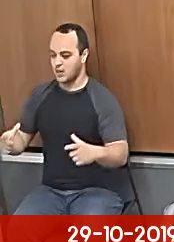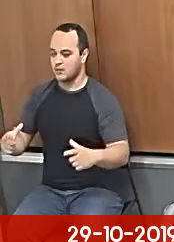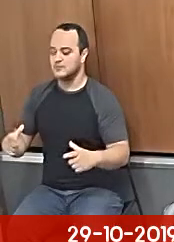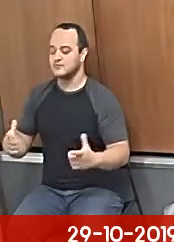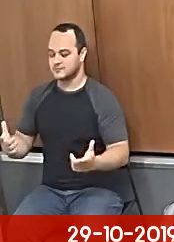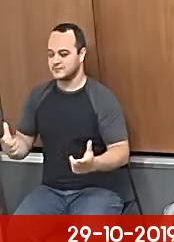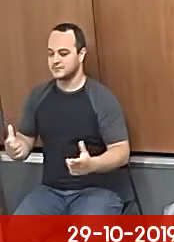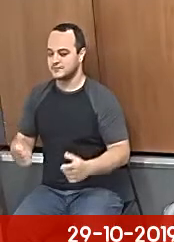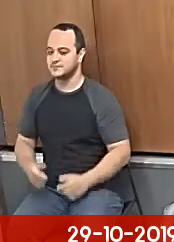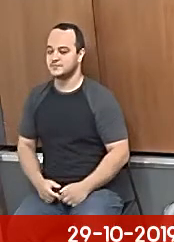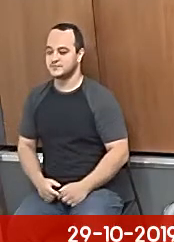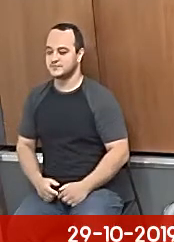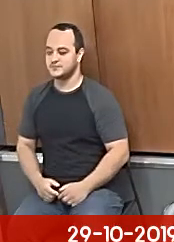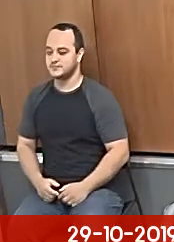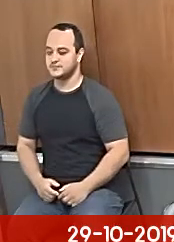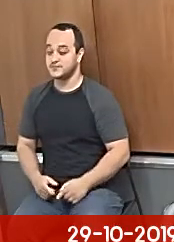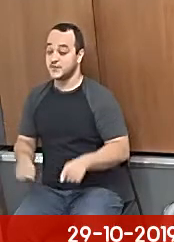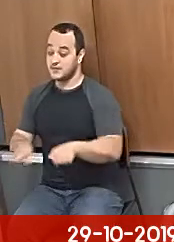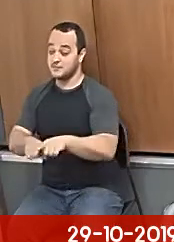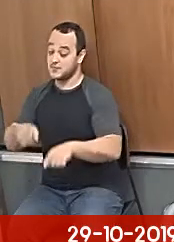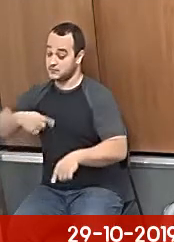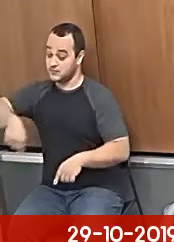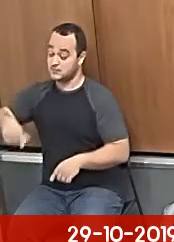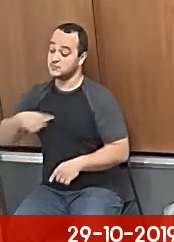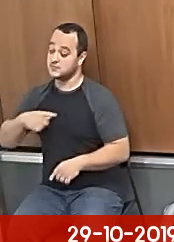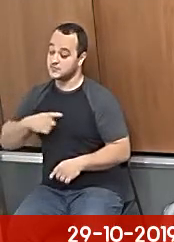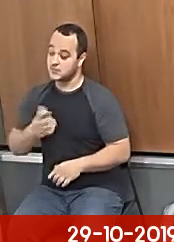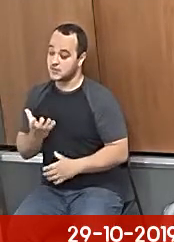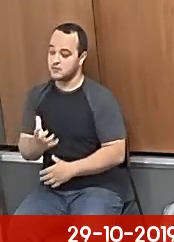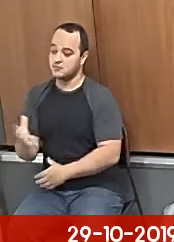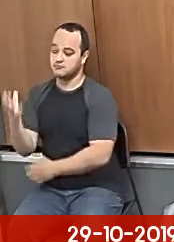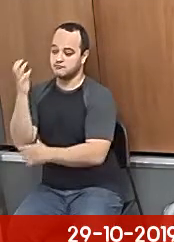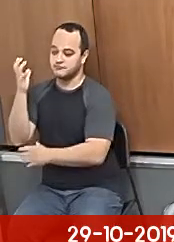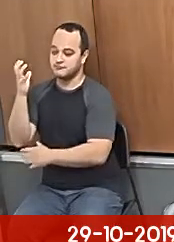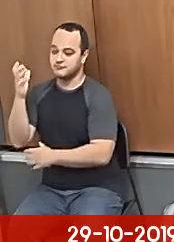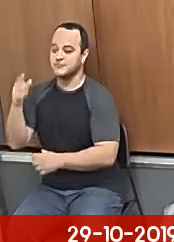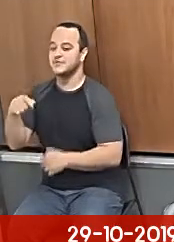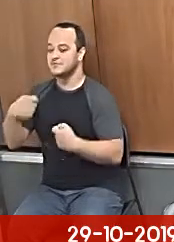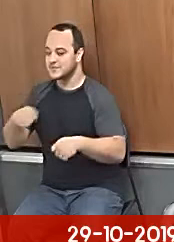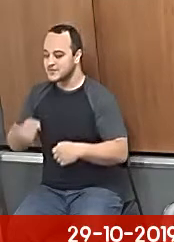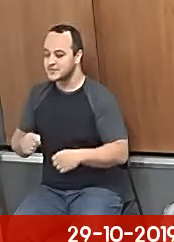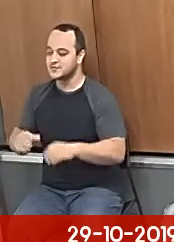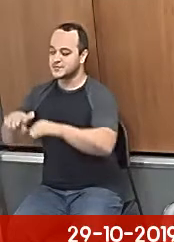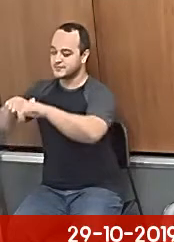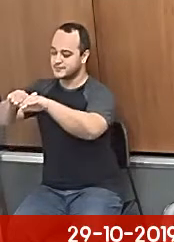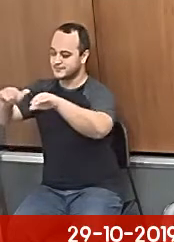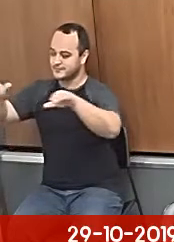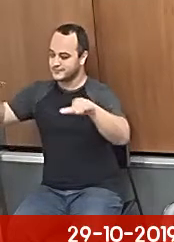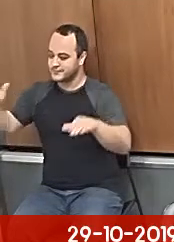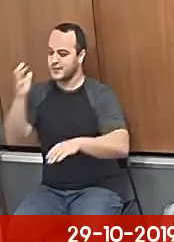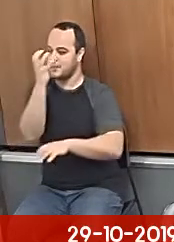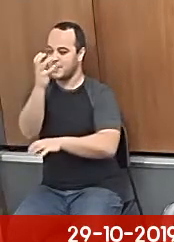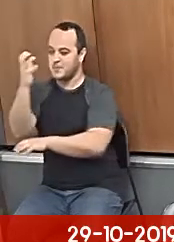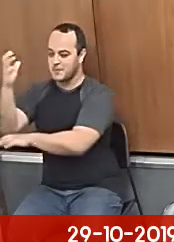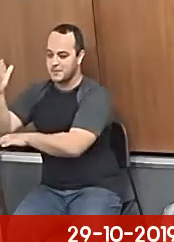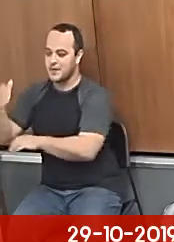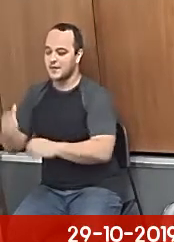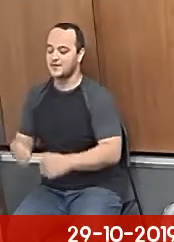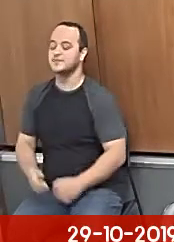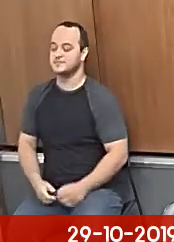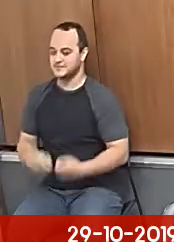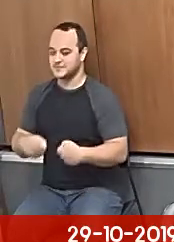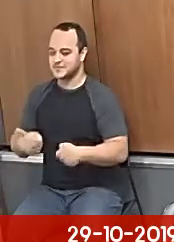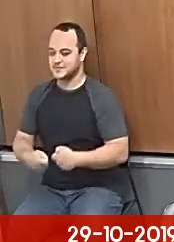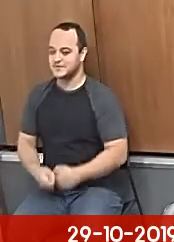fotos, os nossos troféus. Entendeu? E lá criar a nossa história. A gente queria ter um espaço para desenvolvimento